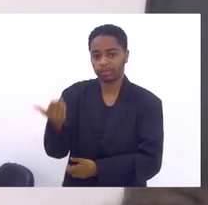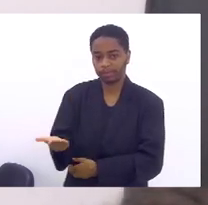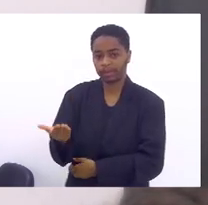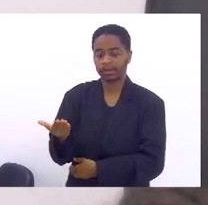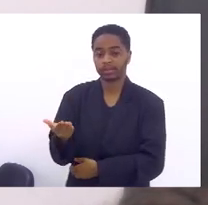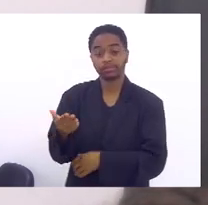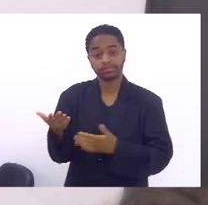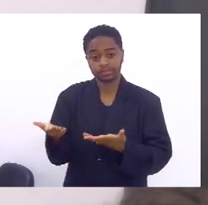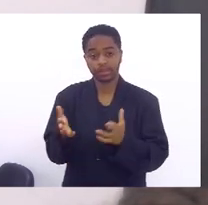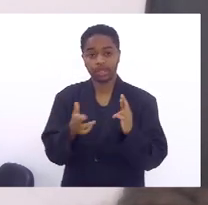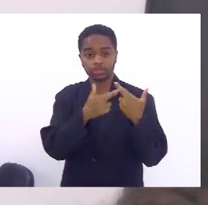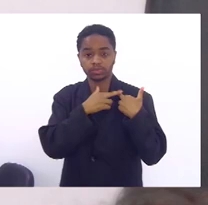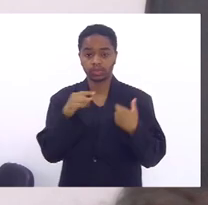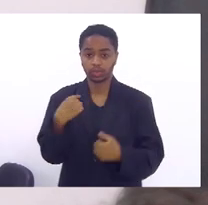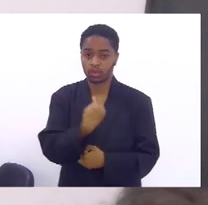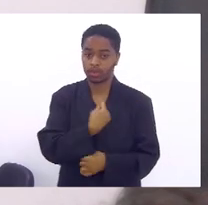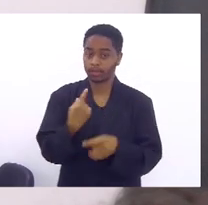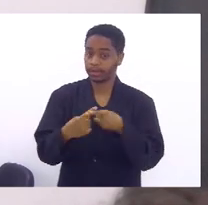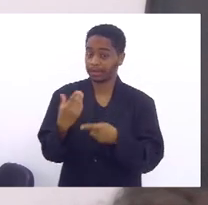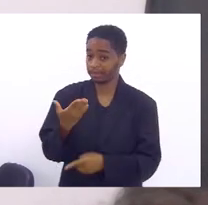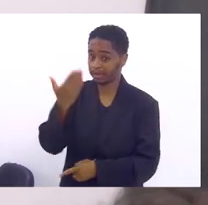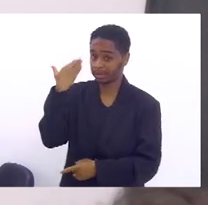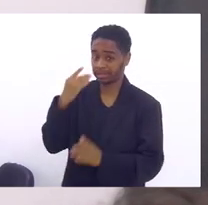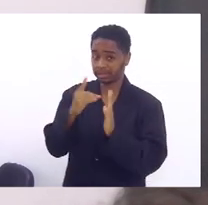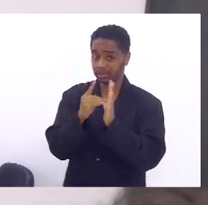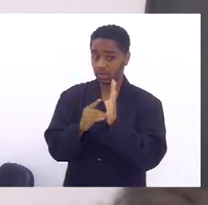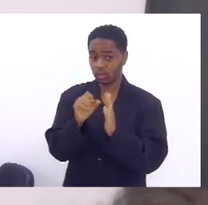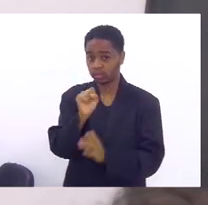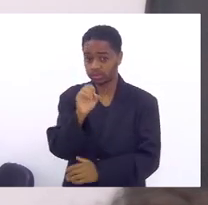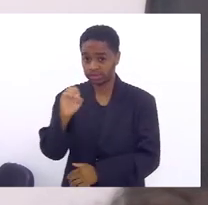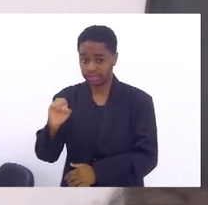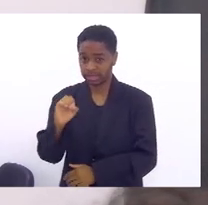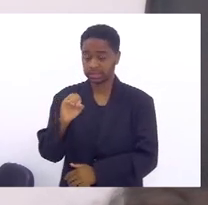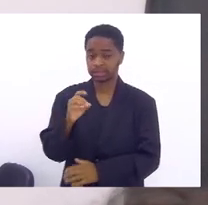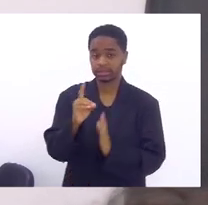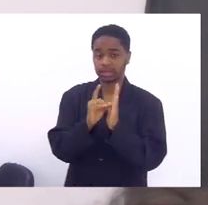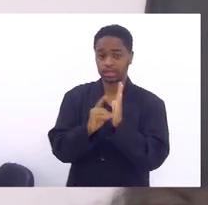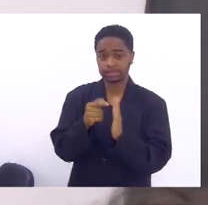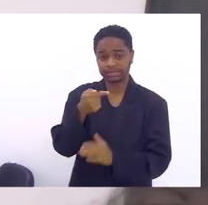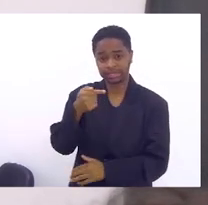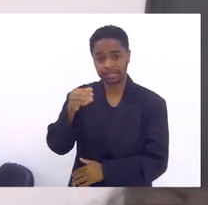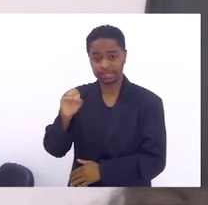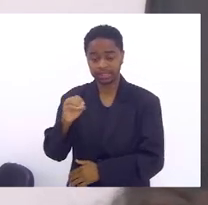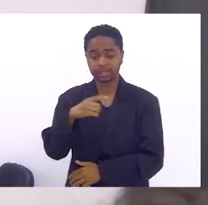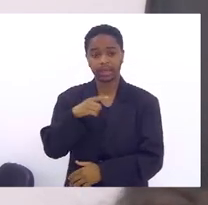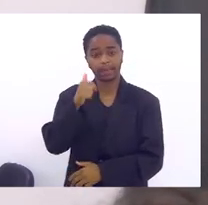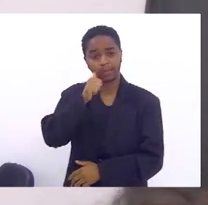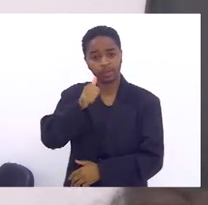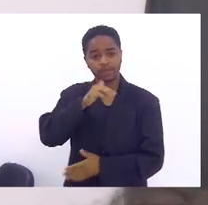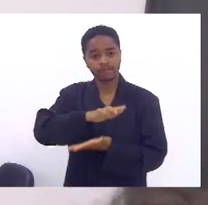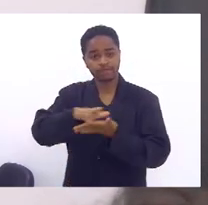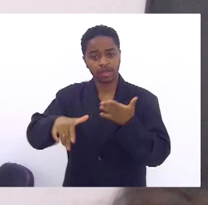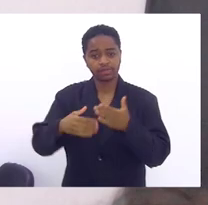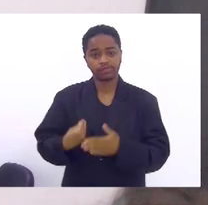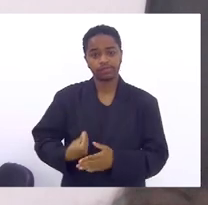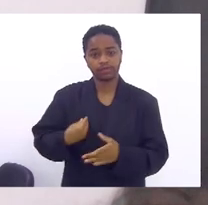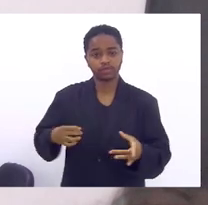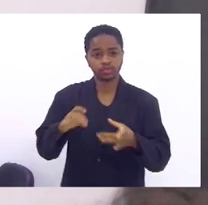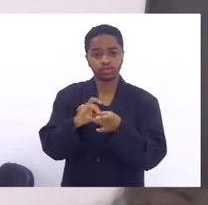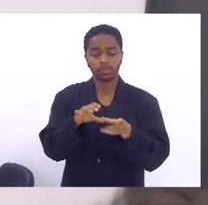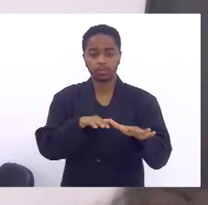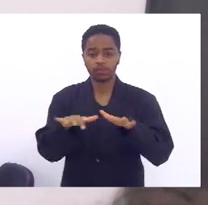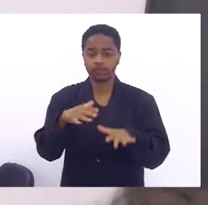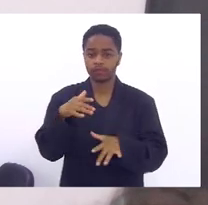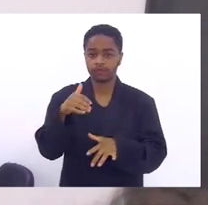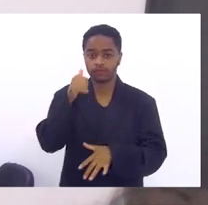Nossa muitas mulheres lá atrás na década de 80 de 70 viveram um movimento feminista por nós